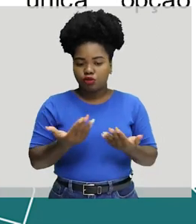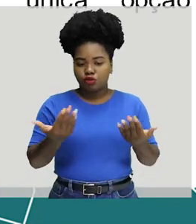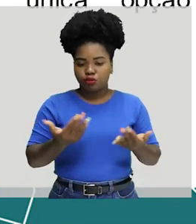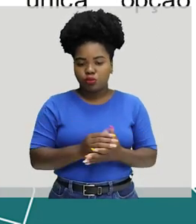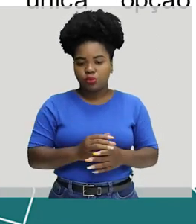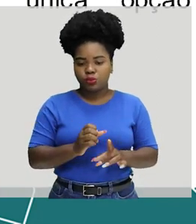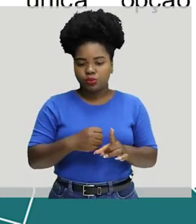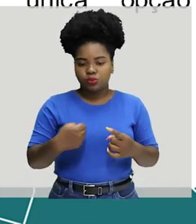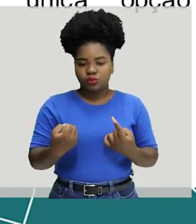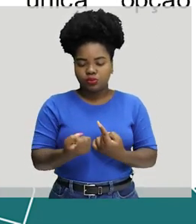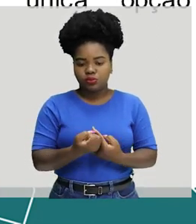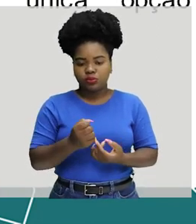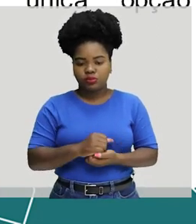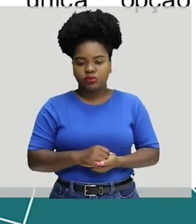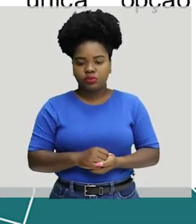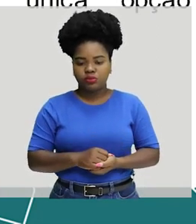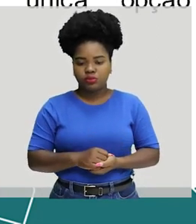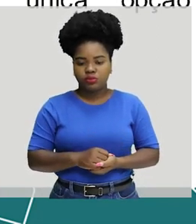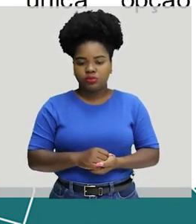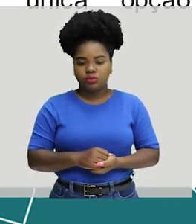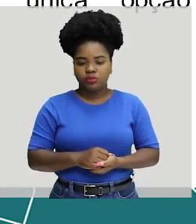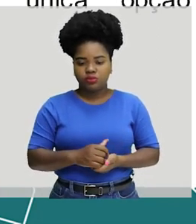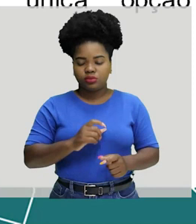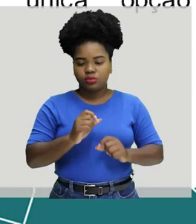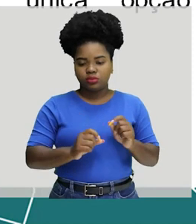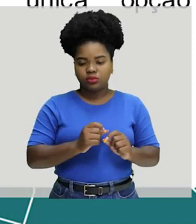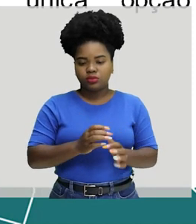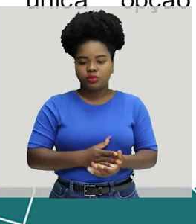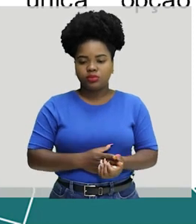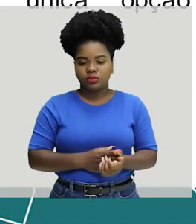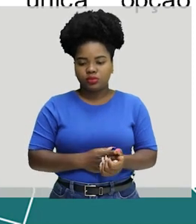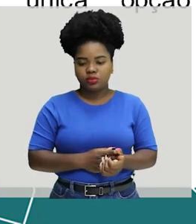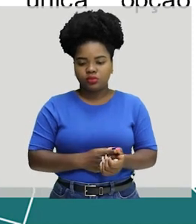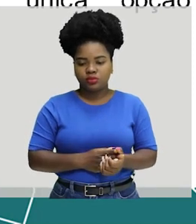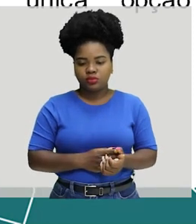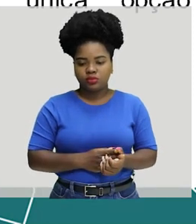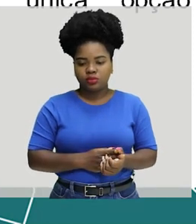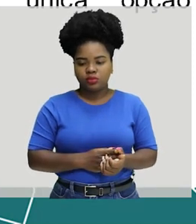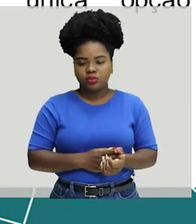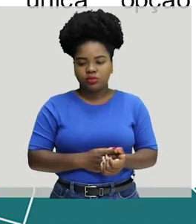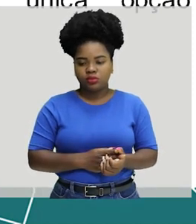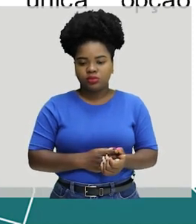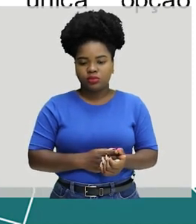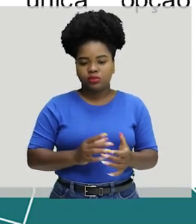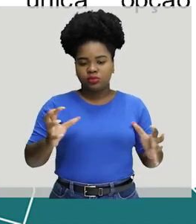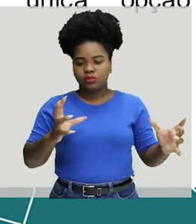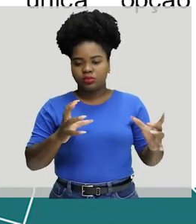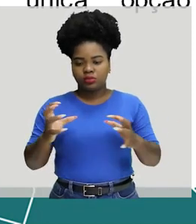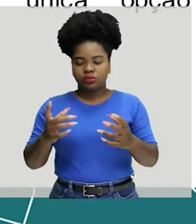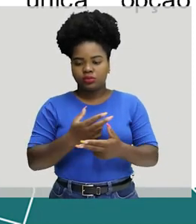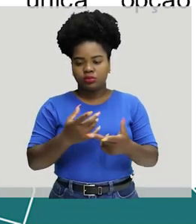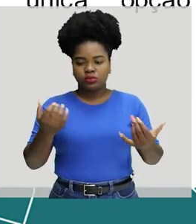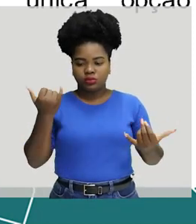nossa eh na nossa sociedade há um bombardeamento de várias informações